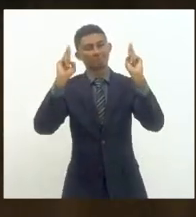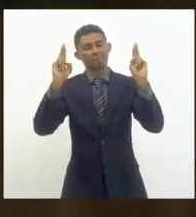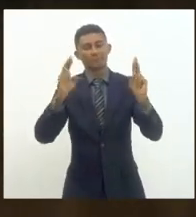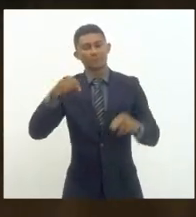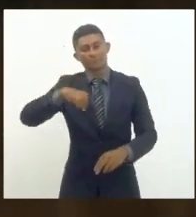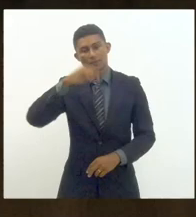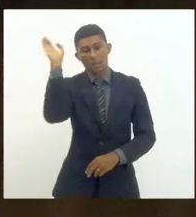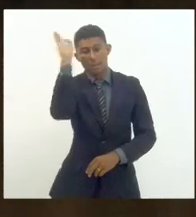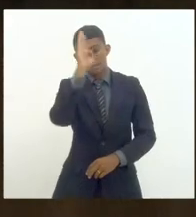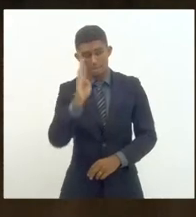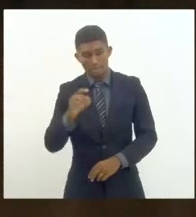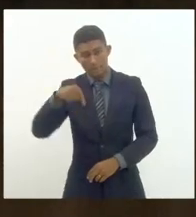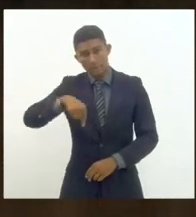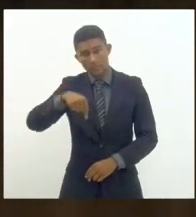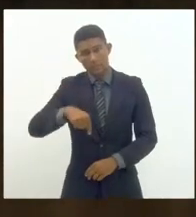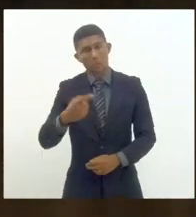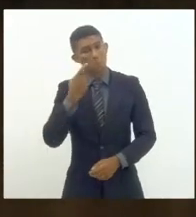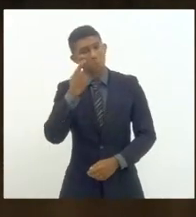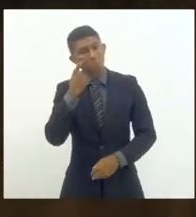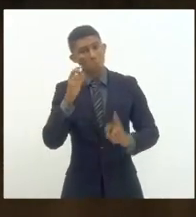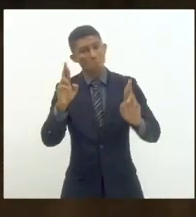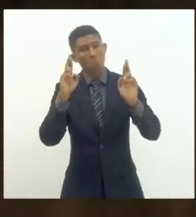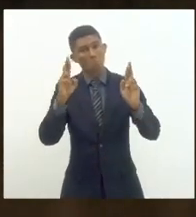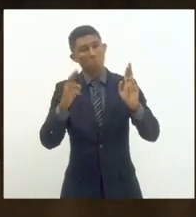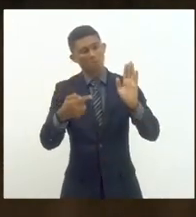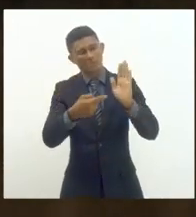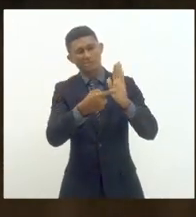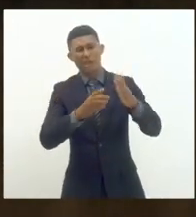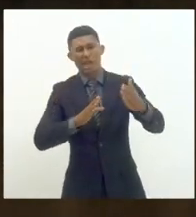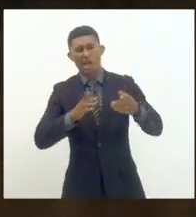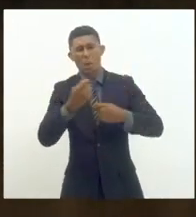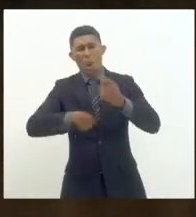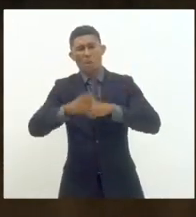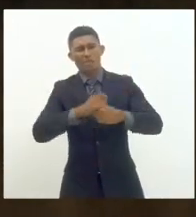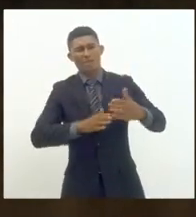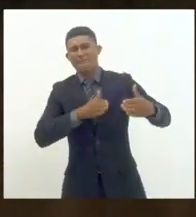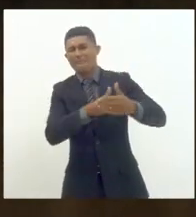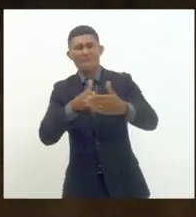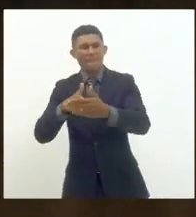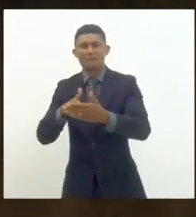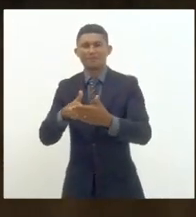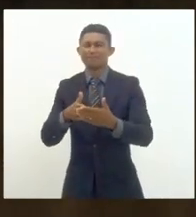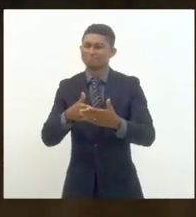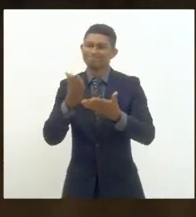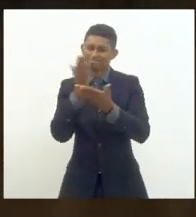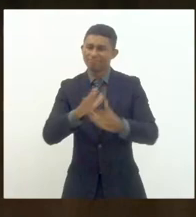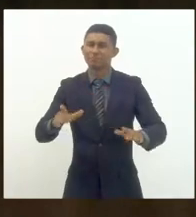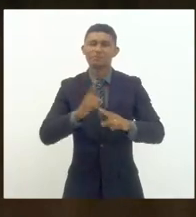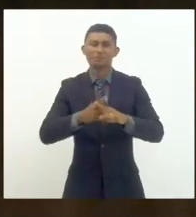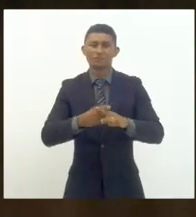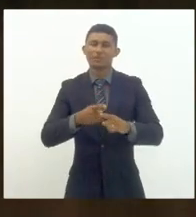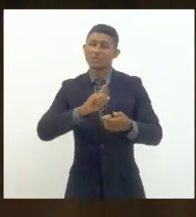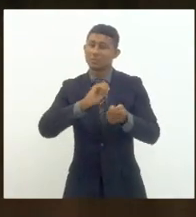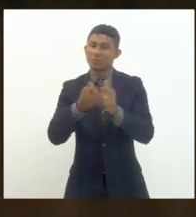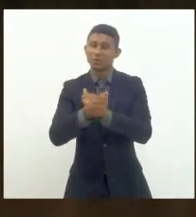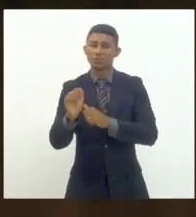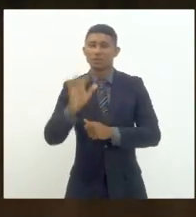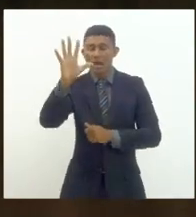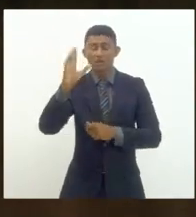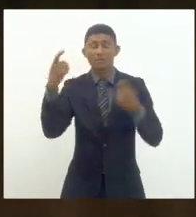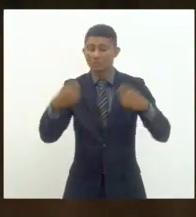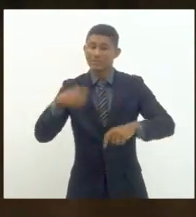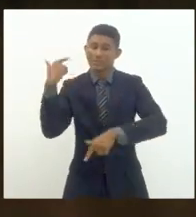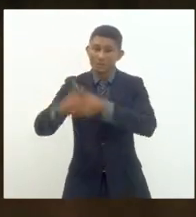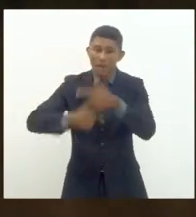país tenha uma cláusula, acabe com essa cláusula de barreira econômica, porque é um esporte ainda muito caro e a gente precisa trabalhar para